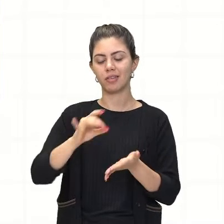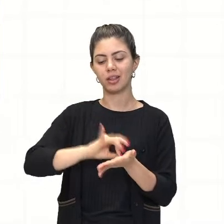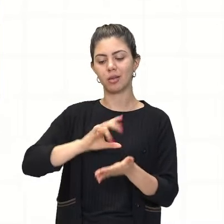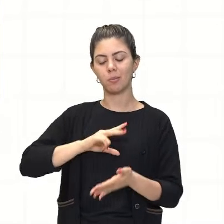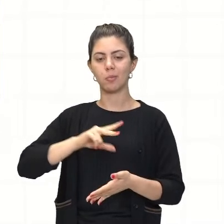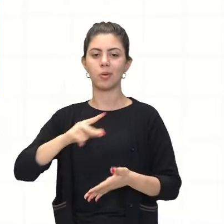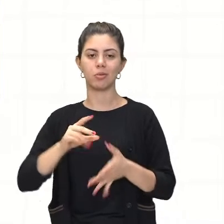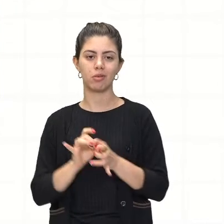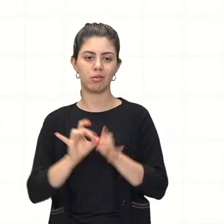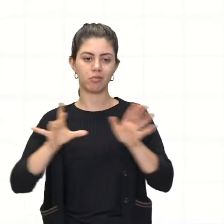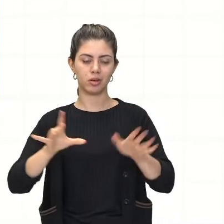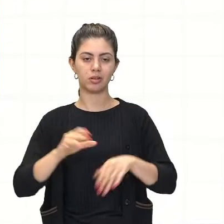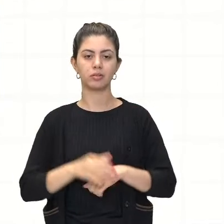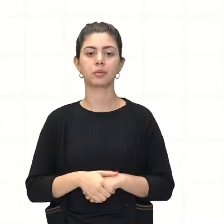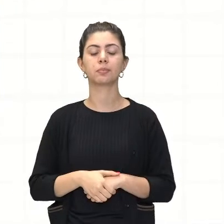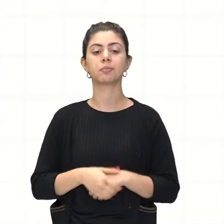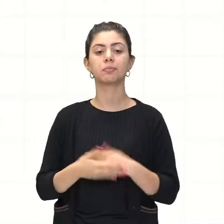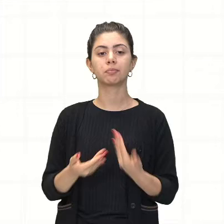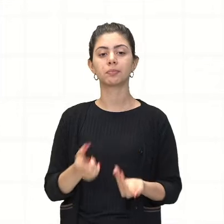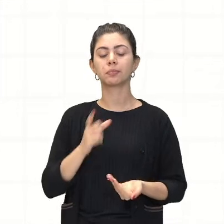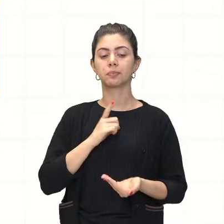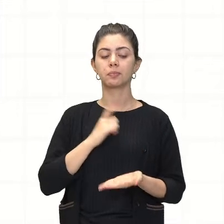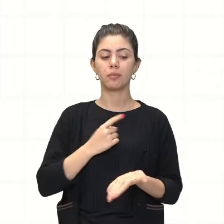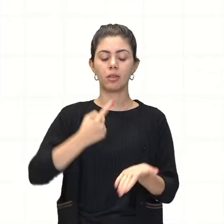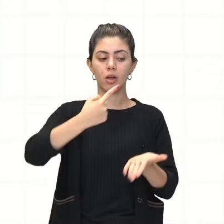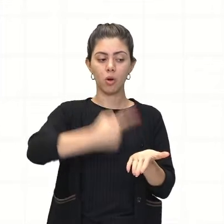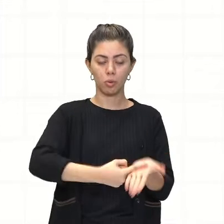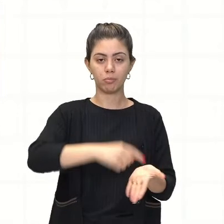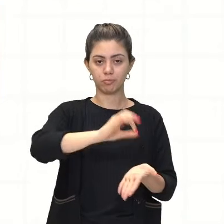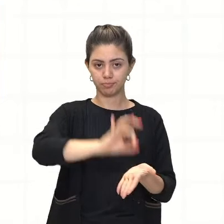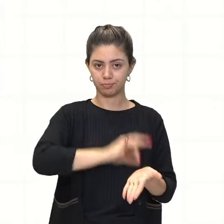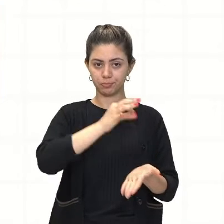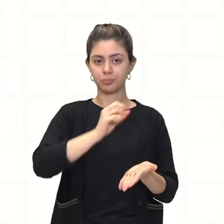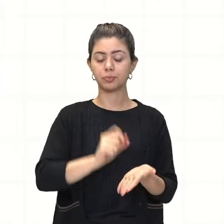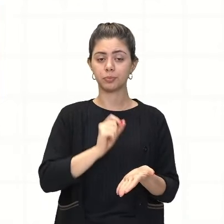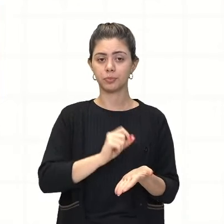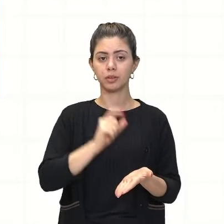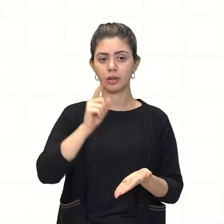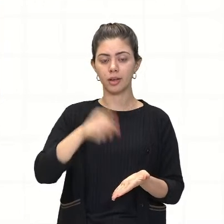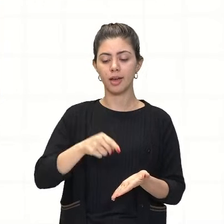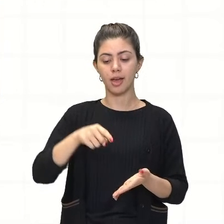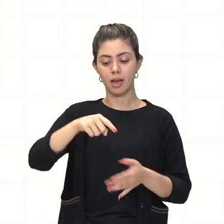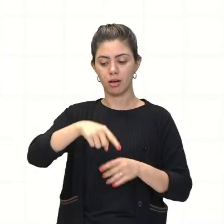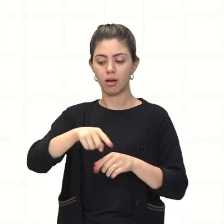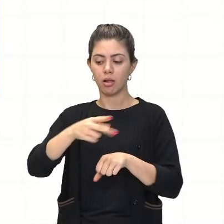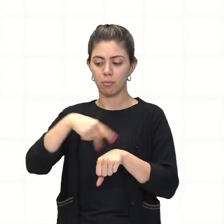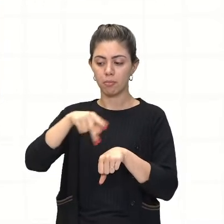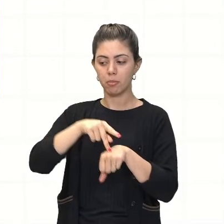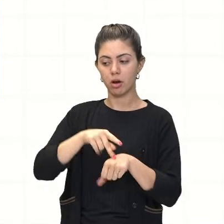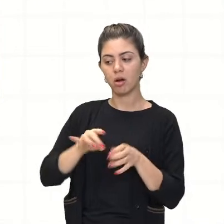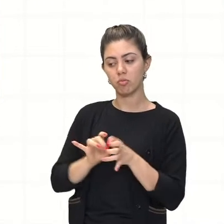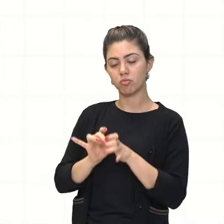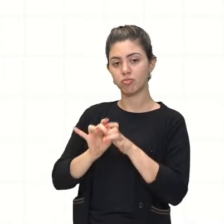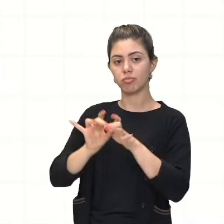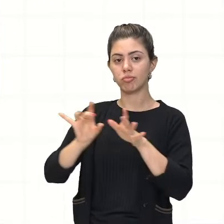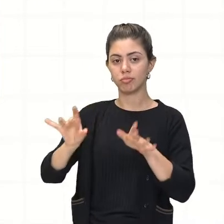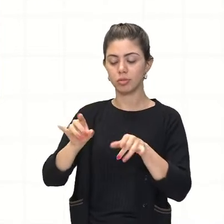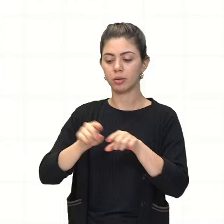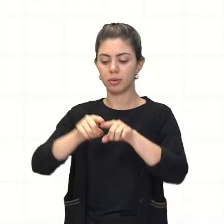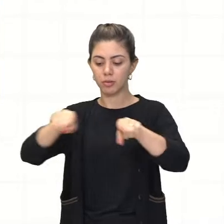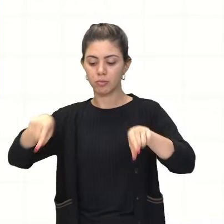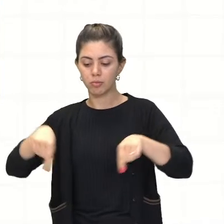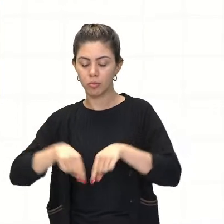Esse tratado, ele estabeleceu as fronteiras e a autonomia do novo reino. Então, a assinatura do